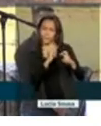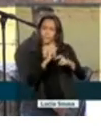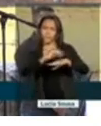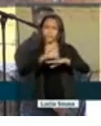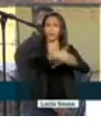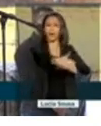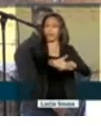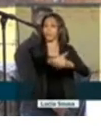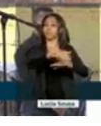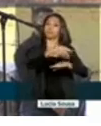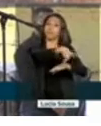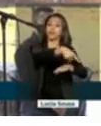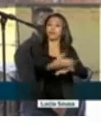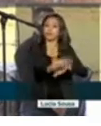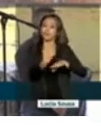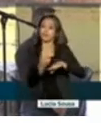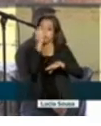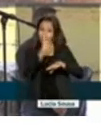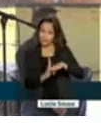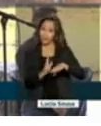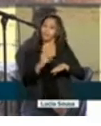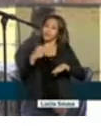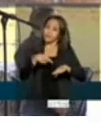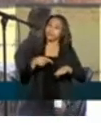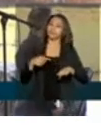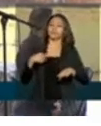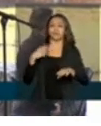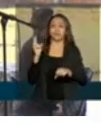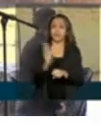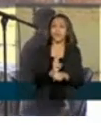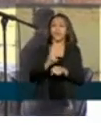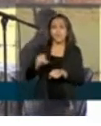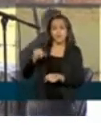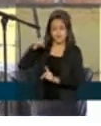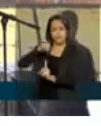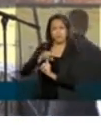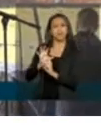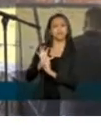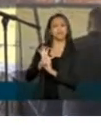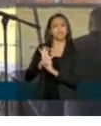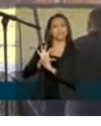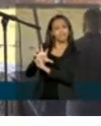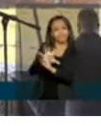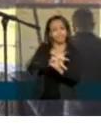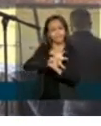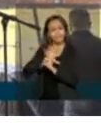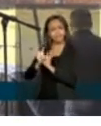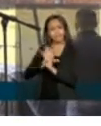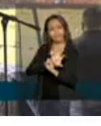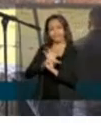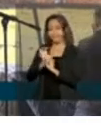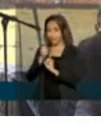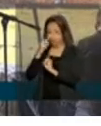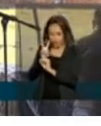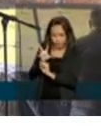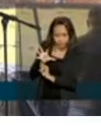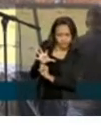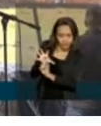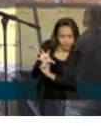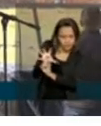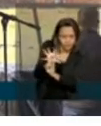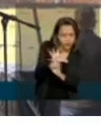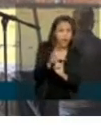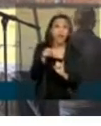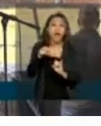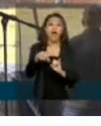radar, com certeza, vai criar as condições necessárias para nós coibirmos, principalmente, as entradas que nós